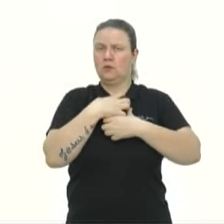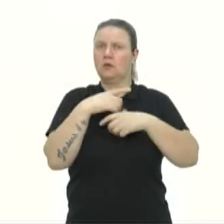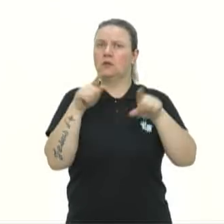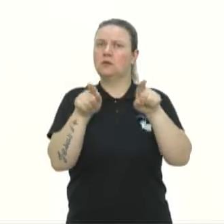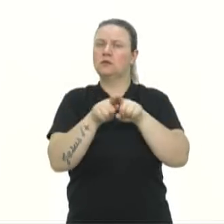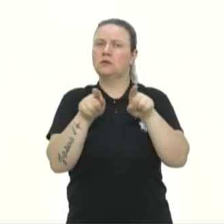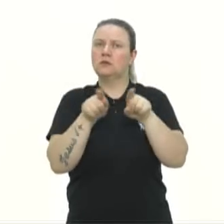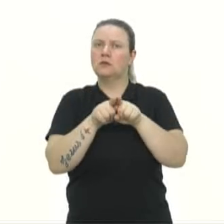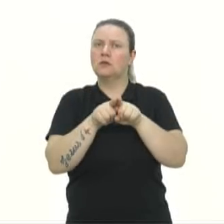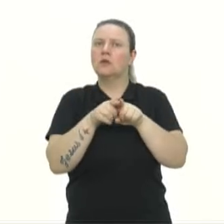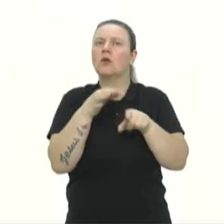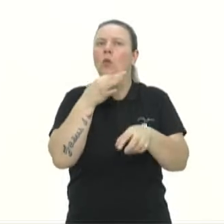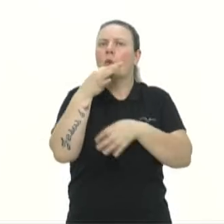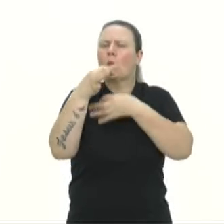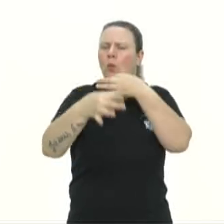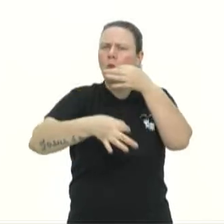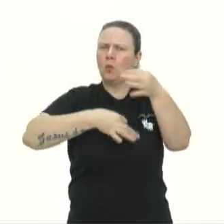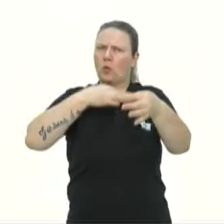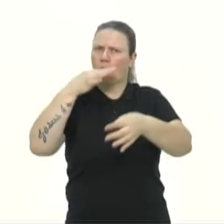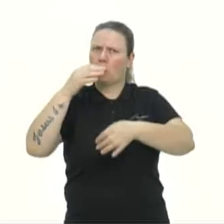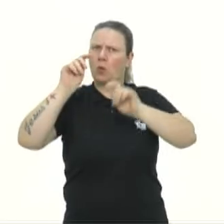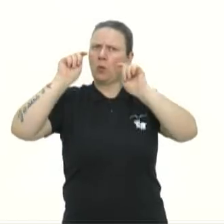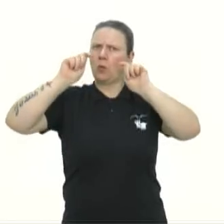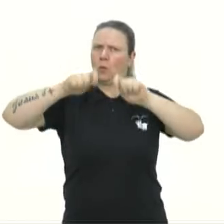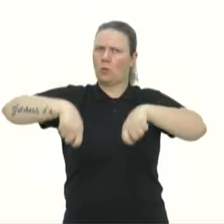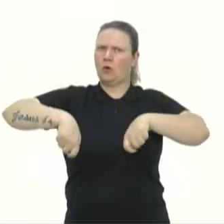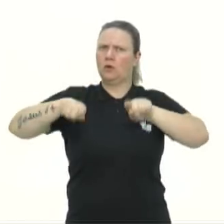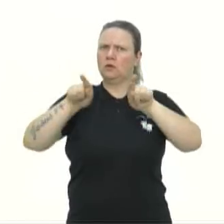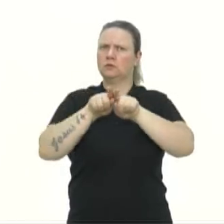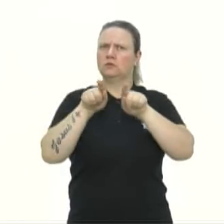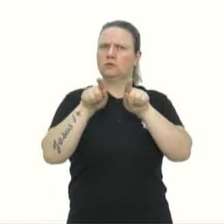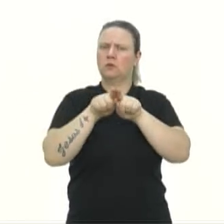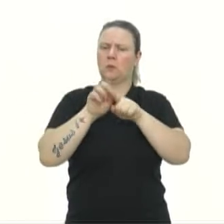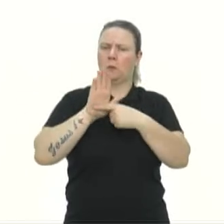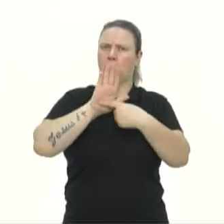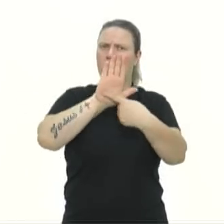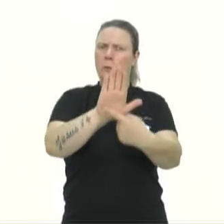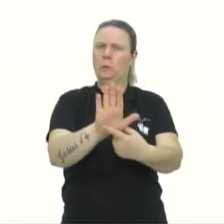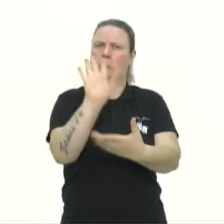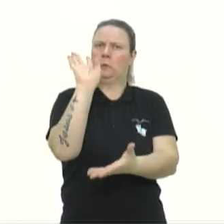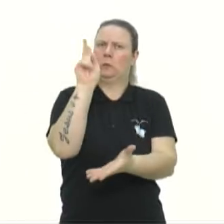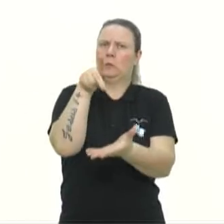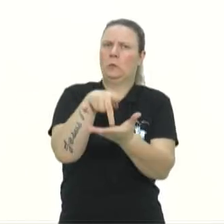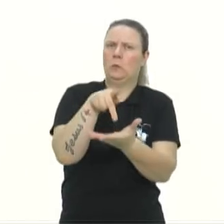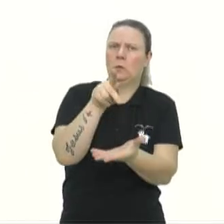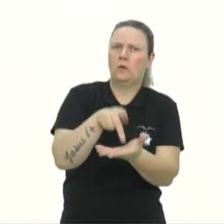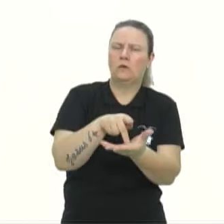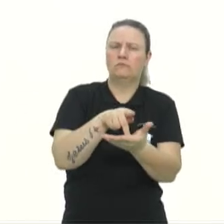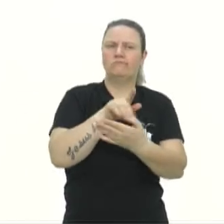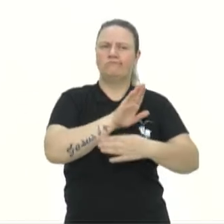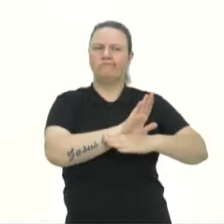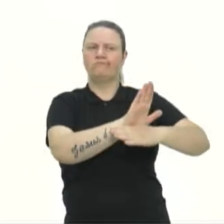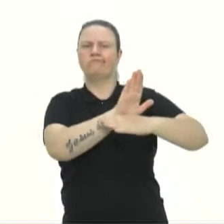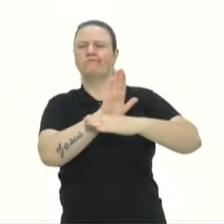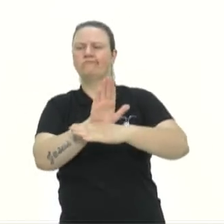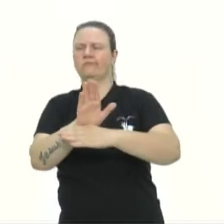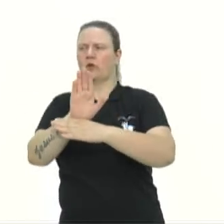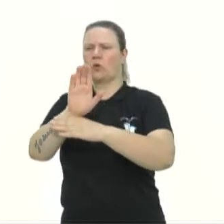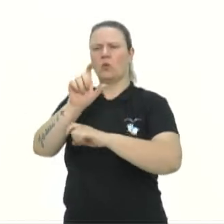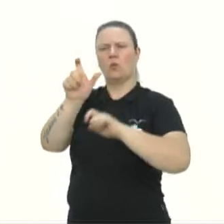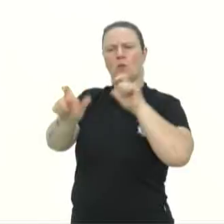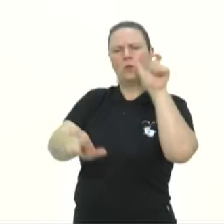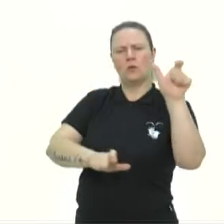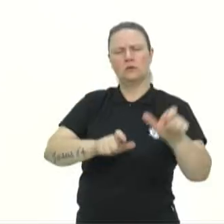funciona como argumento que possui um caráter de verdade e contribui para a reflexão